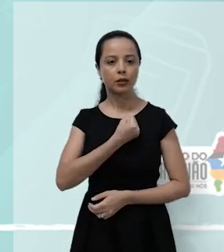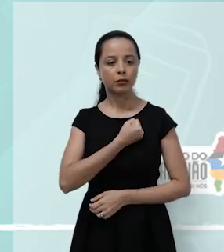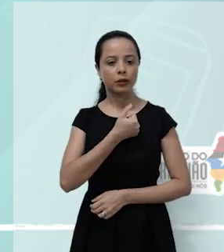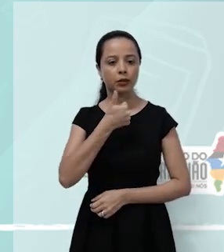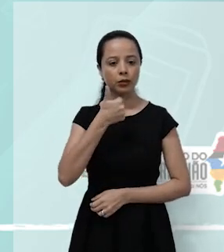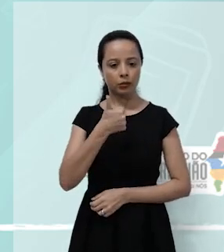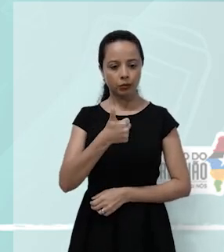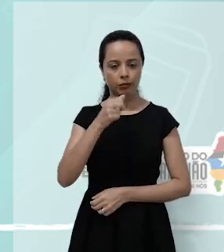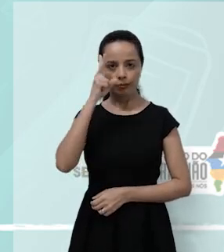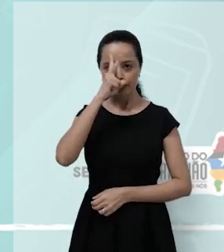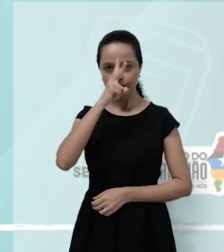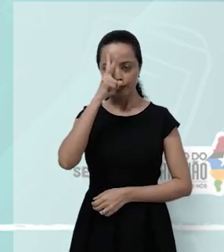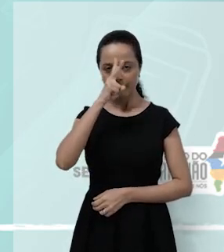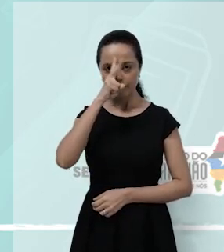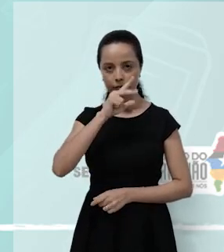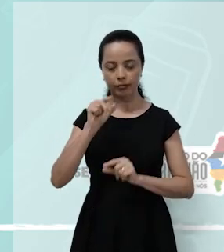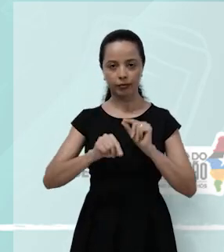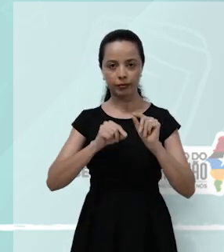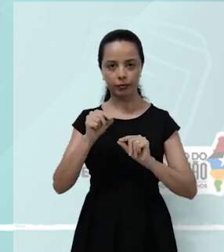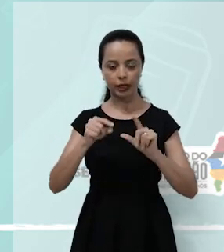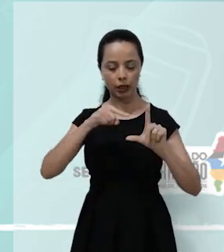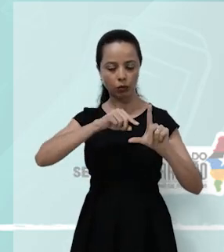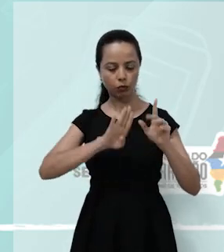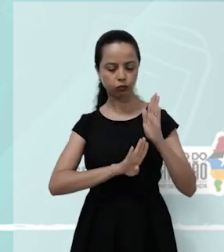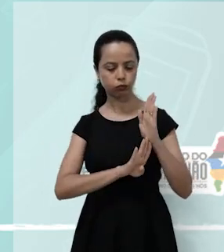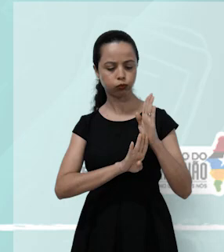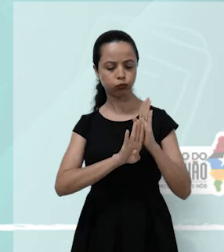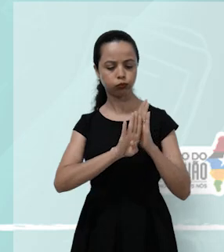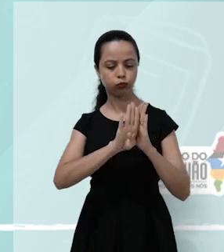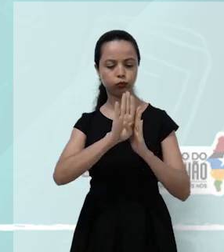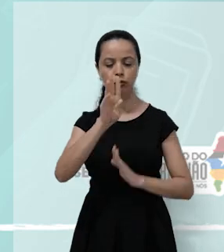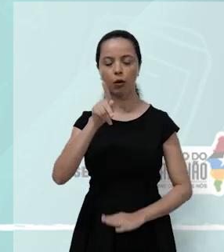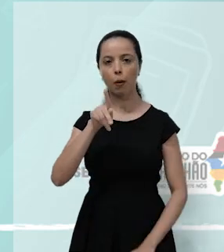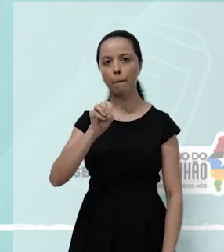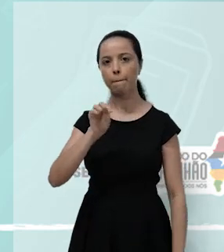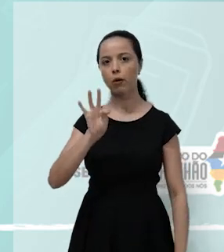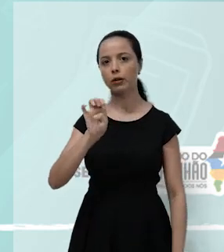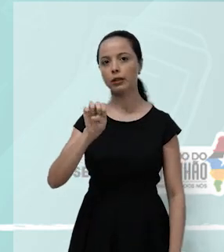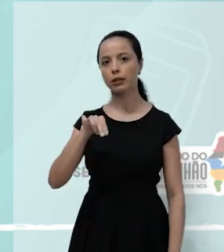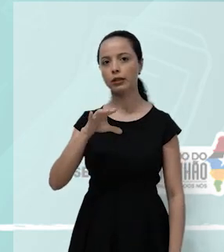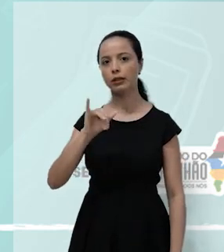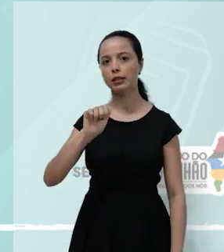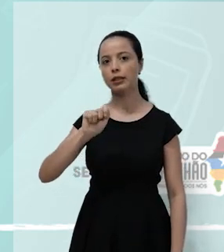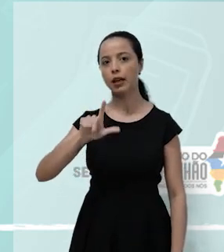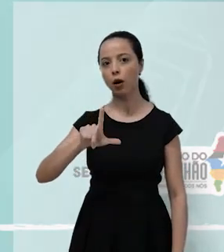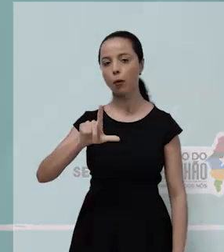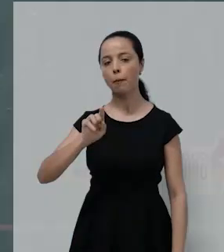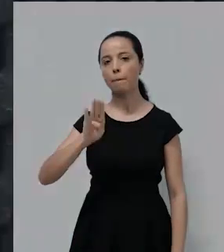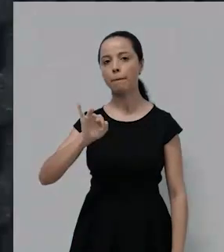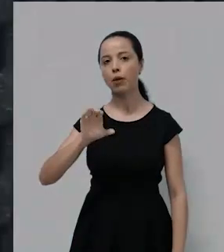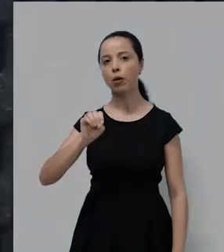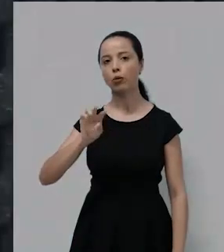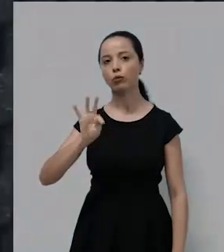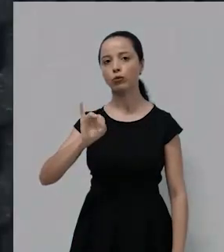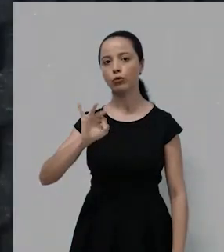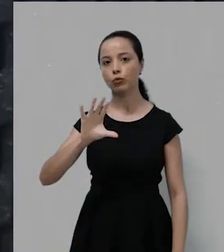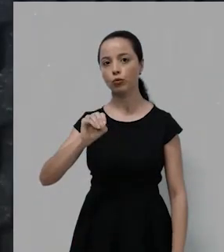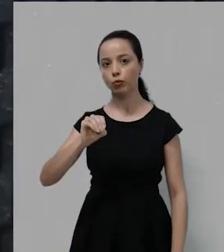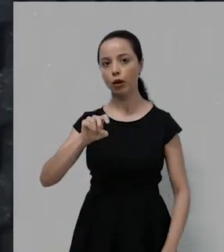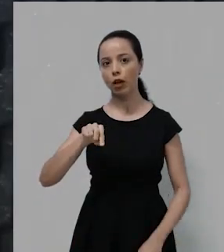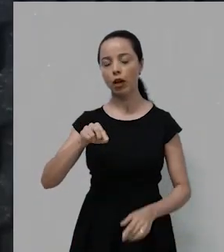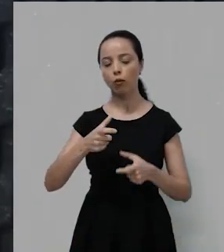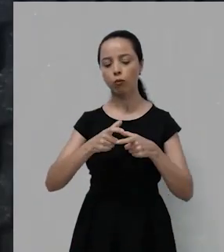lembrando, né, pessoal, que é o crescimento que a gente chama de potencial biótico, que é um crescimento teórico que